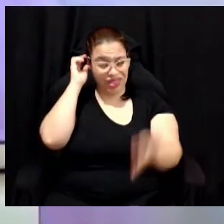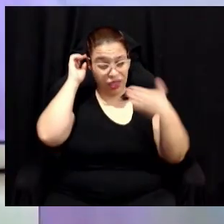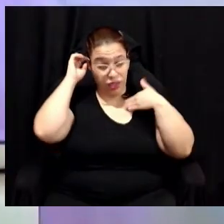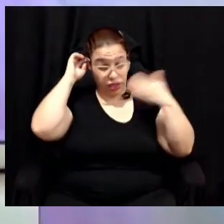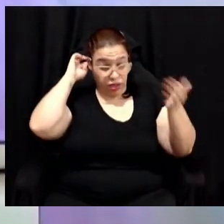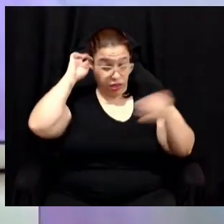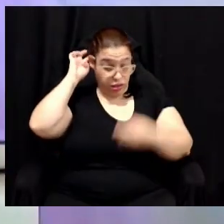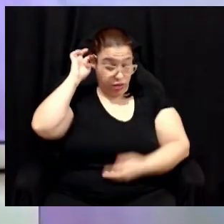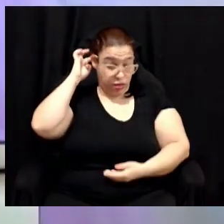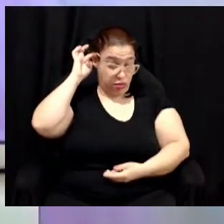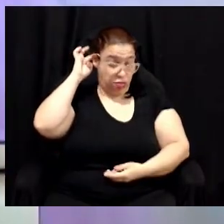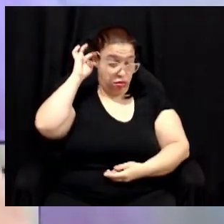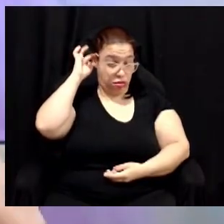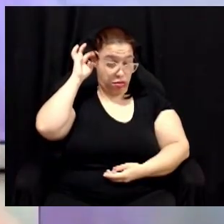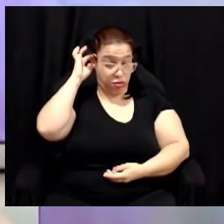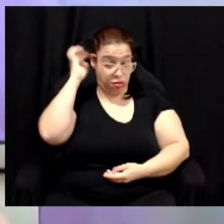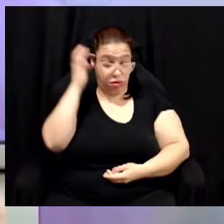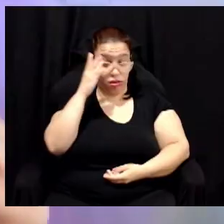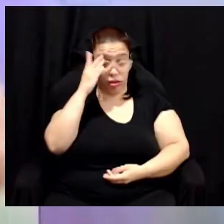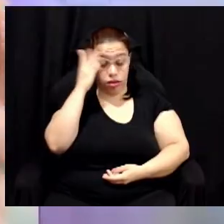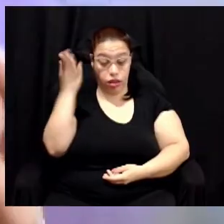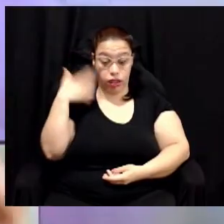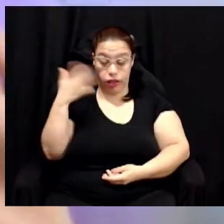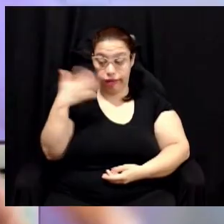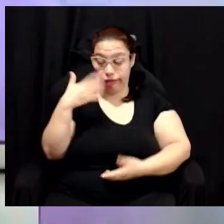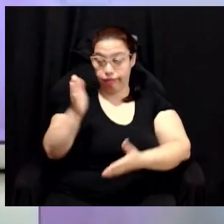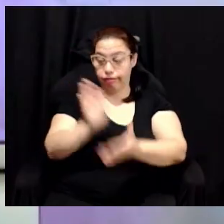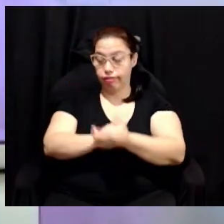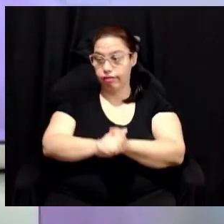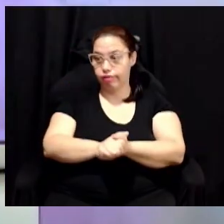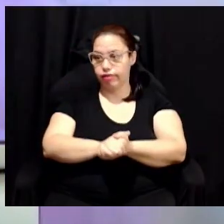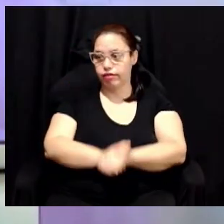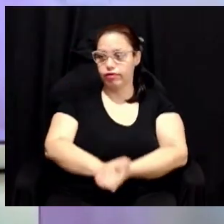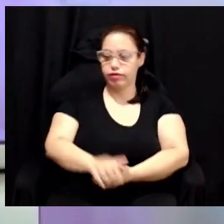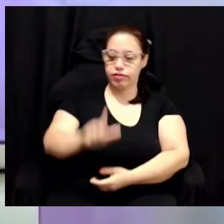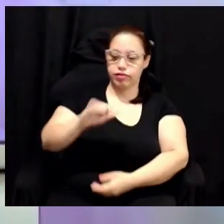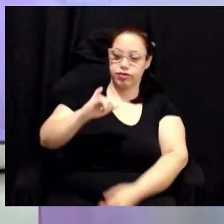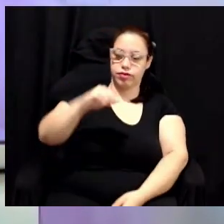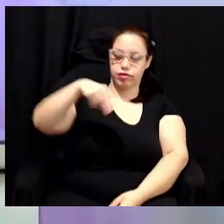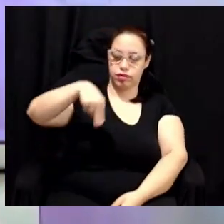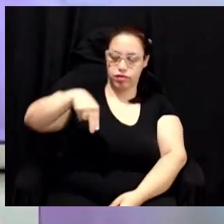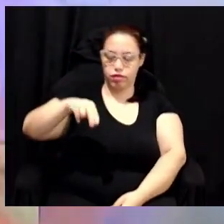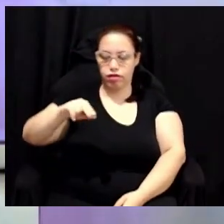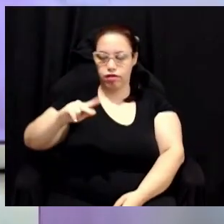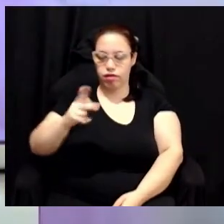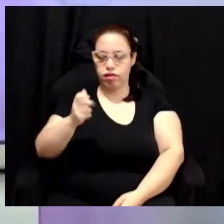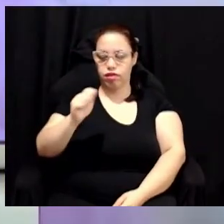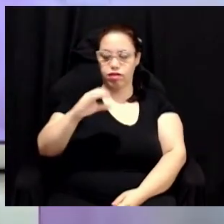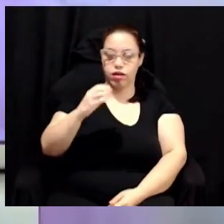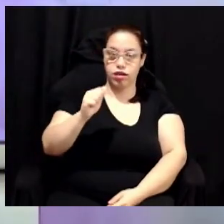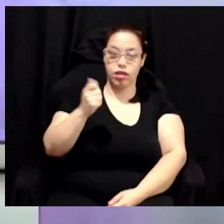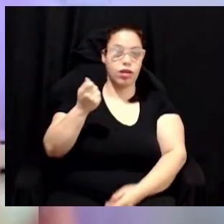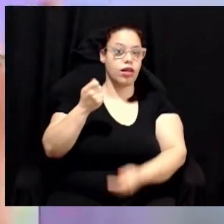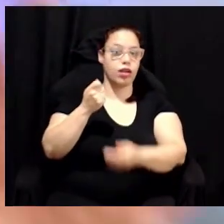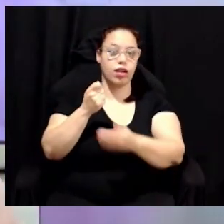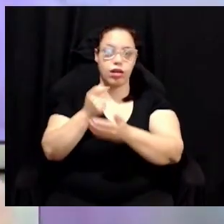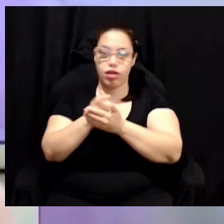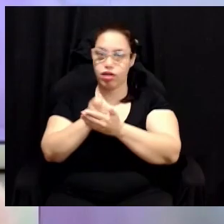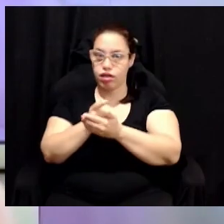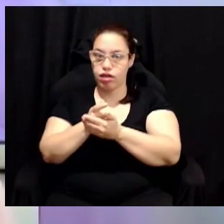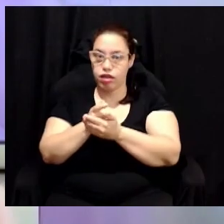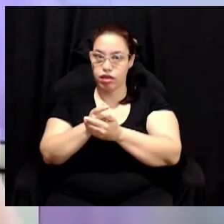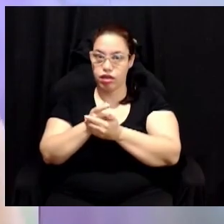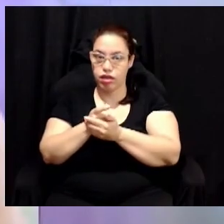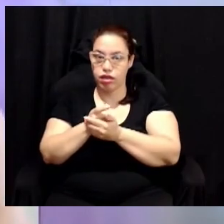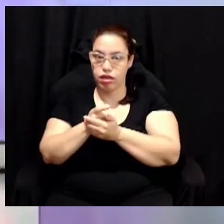a irritabilidade. São os principais sintomas que a linhaça melhora. Então, não vai comprar em loja de produtos naturais, não vai